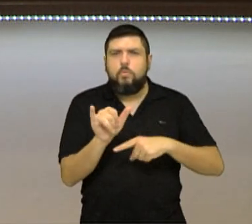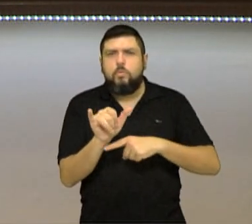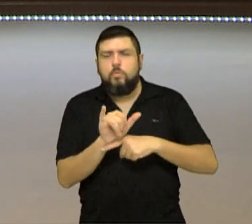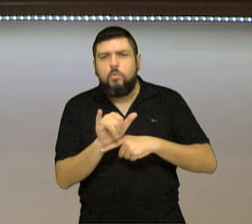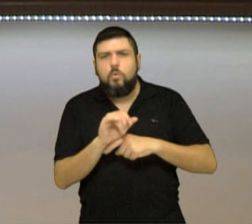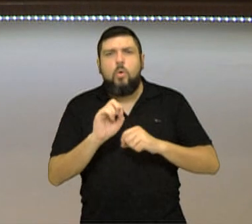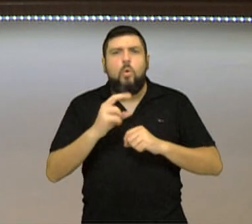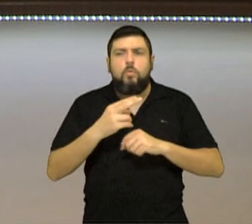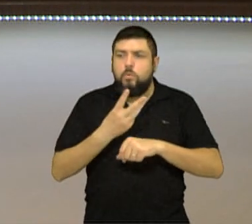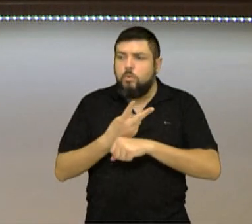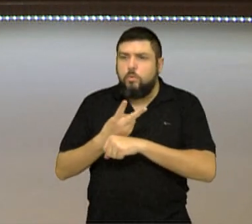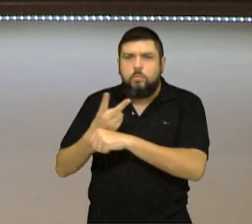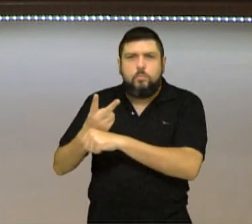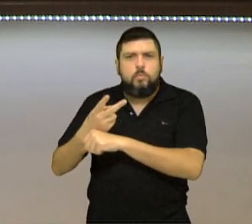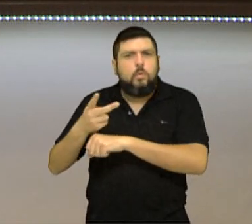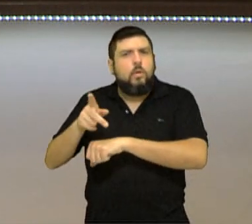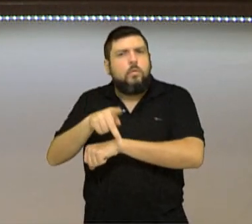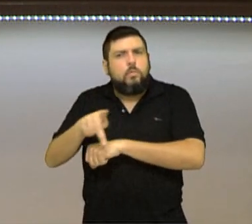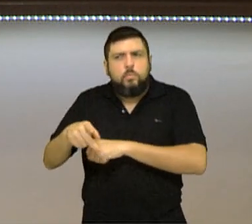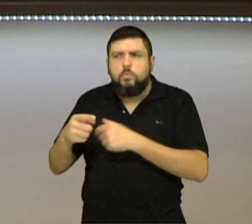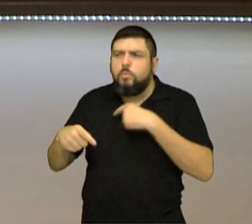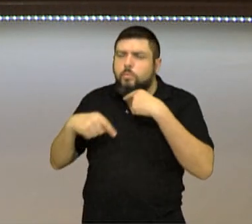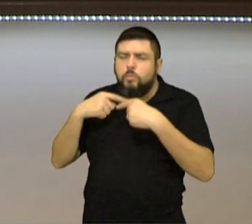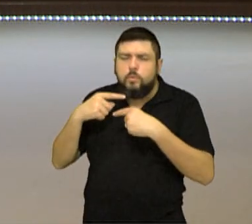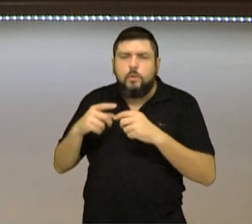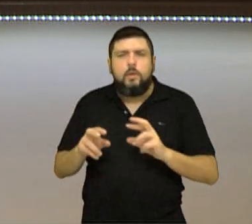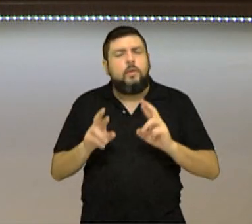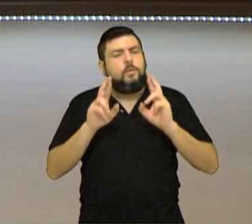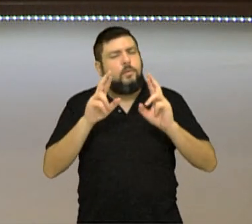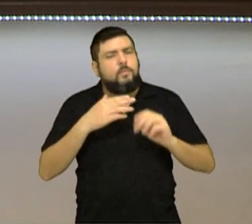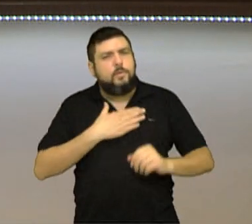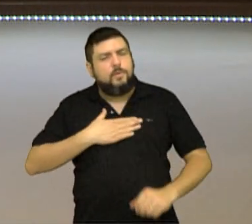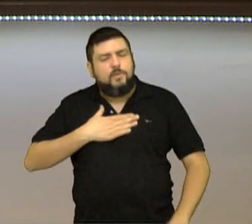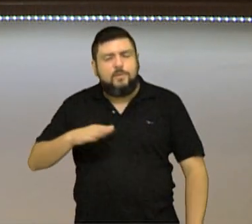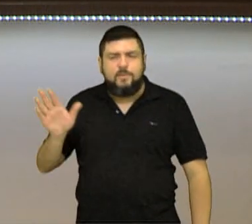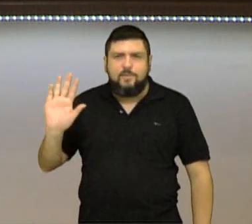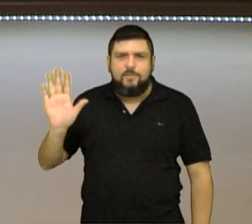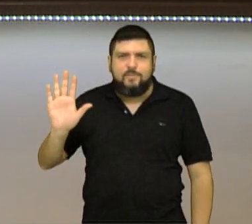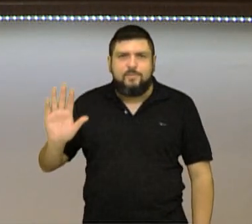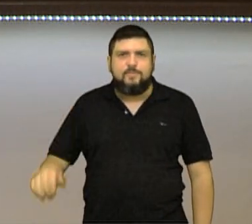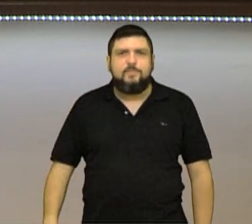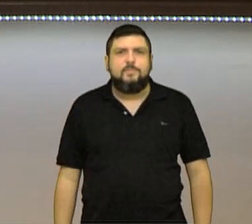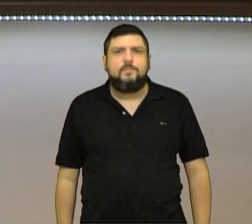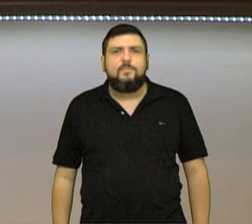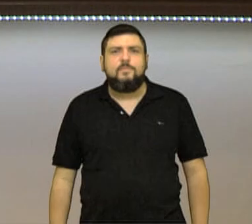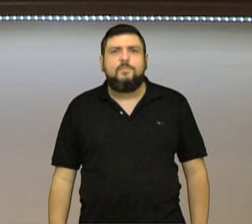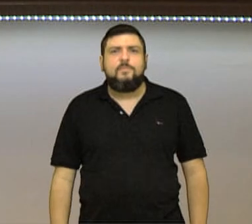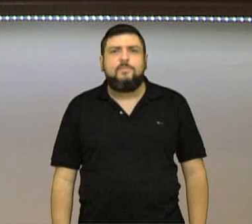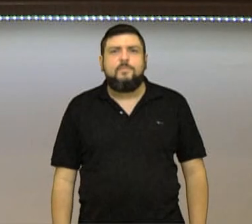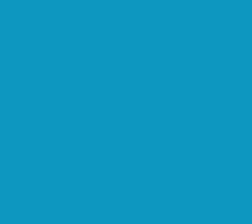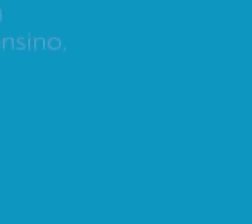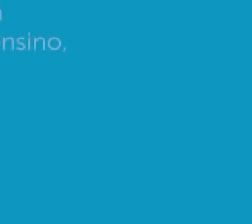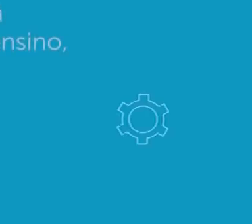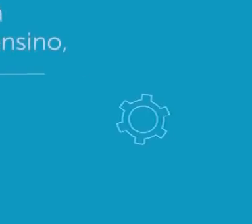com o seu professor, livro didático e tudo mais. No mais, espero que vocês tenham gostado e até uma próxima, gente. Valeu, obrigado!